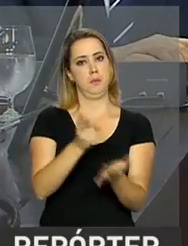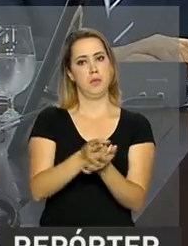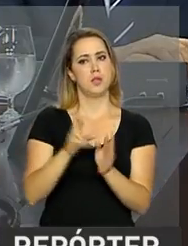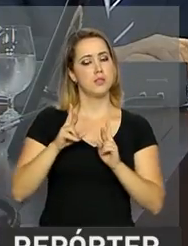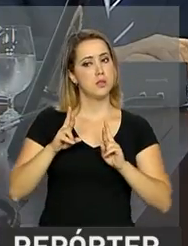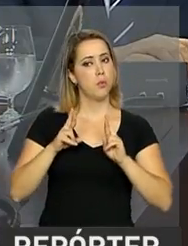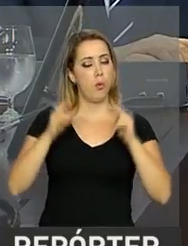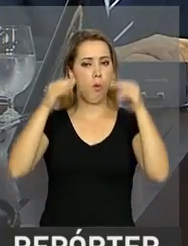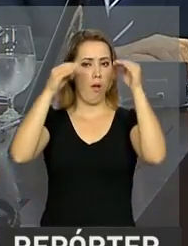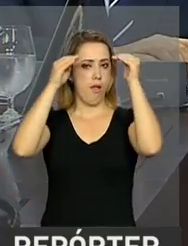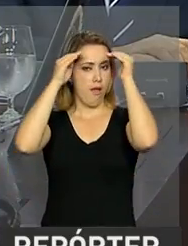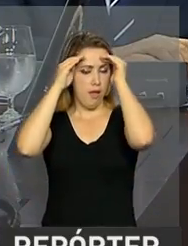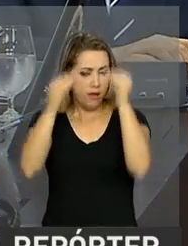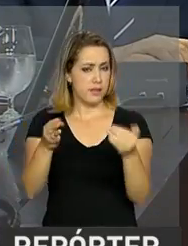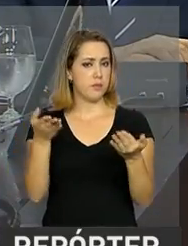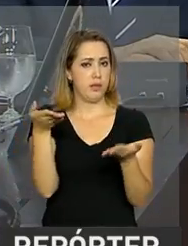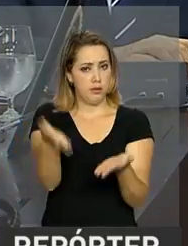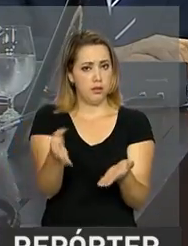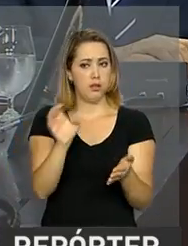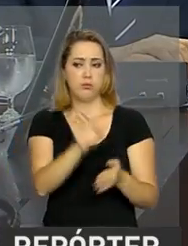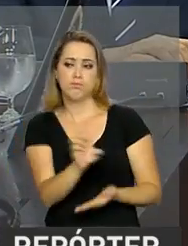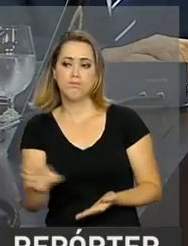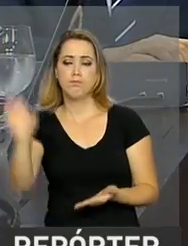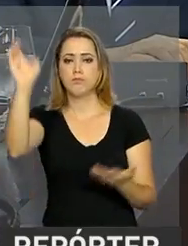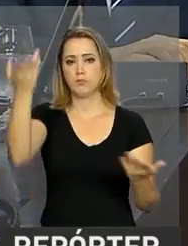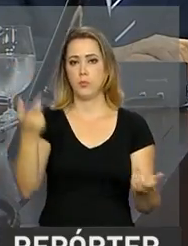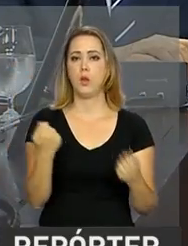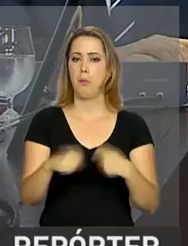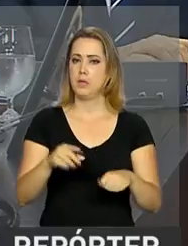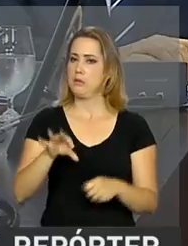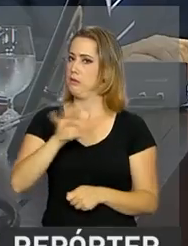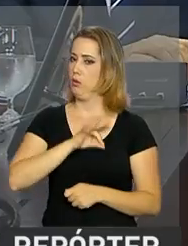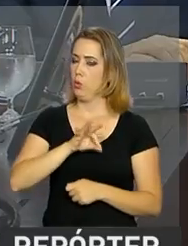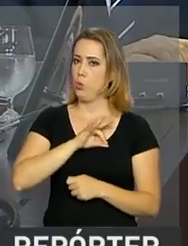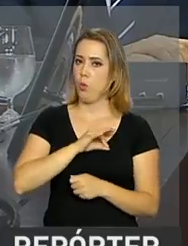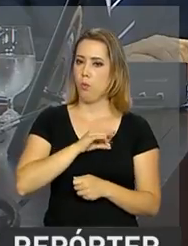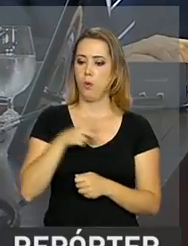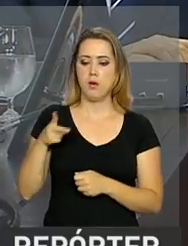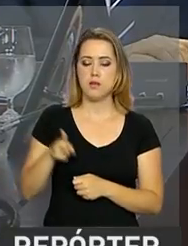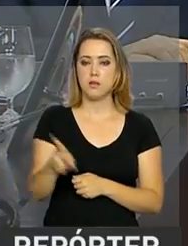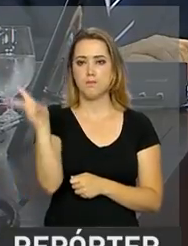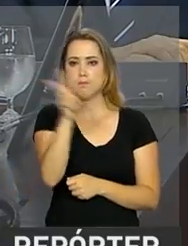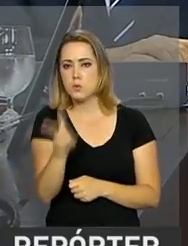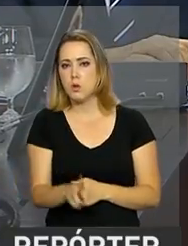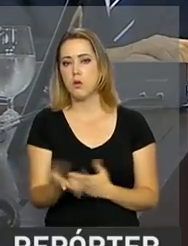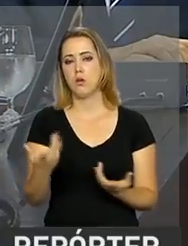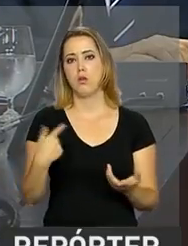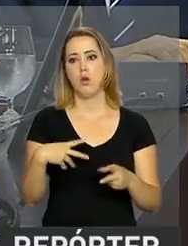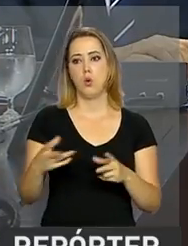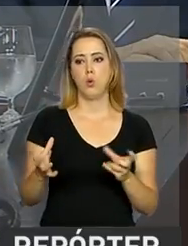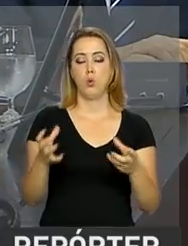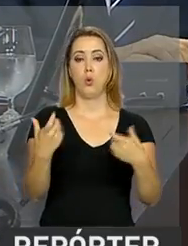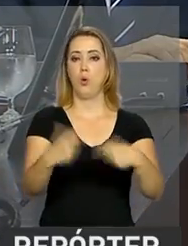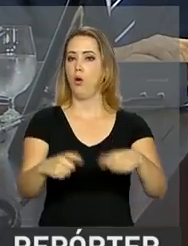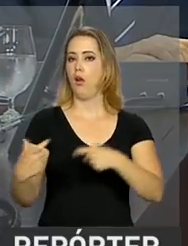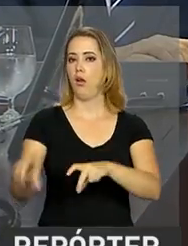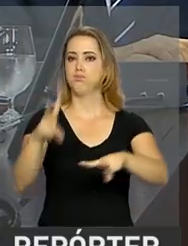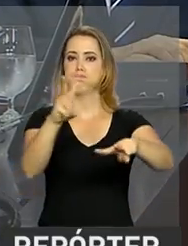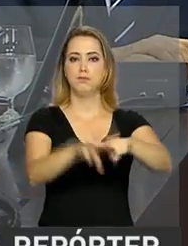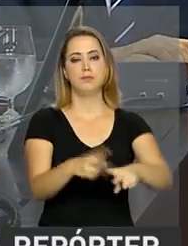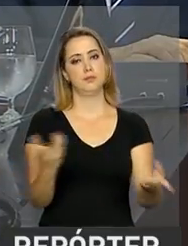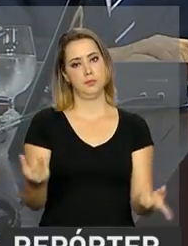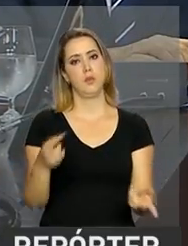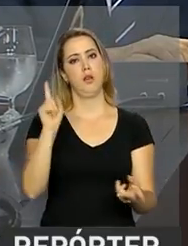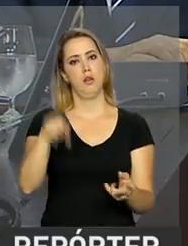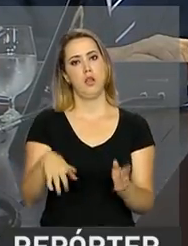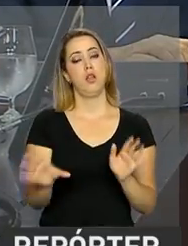competência do estado é claro que o policiamento ostensivo o cuidado com a questão eh penitenciária é competência dos